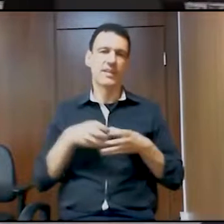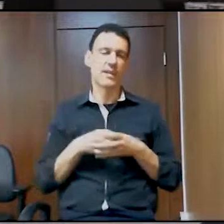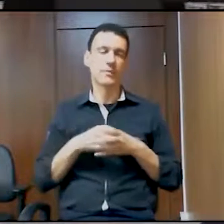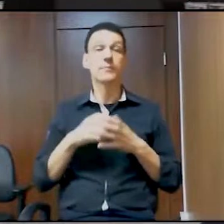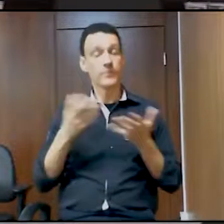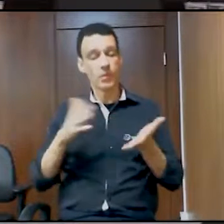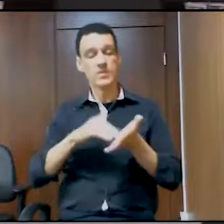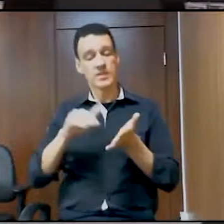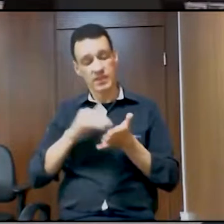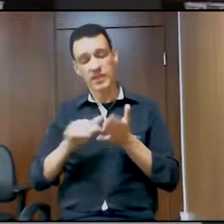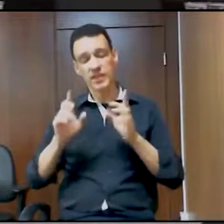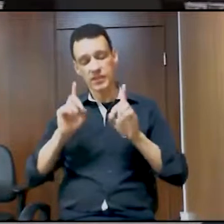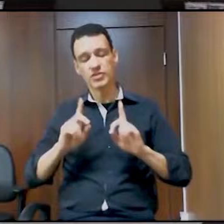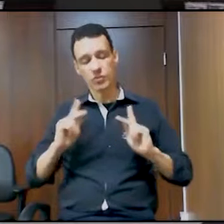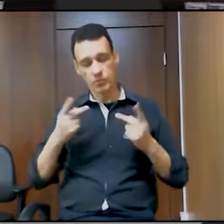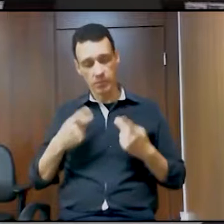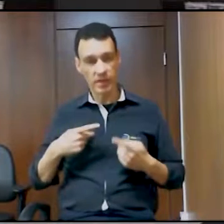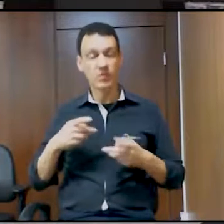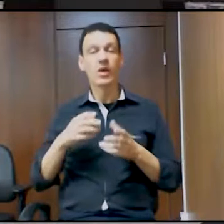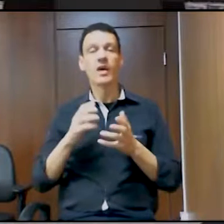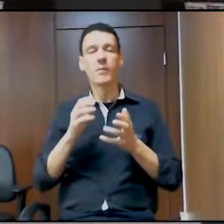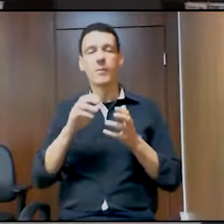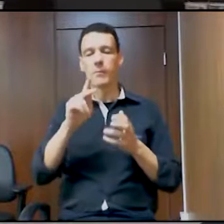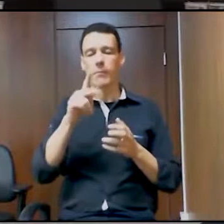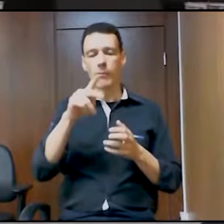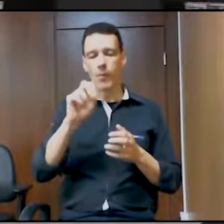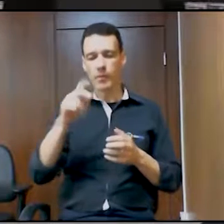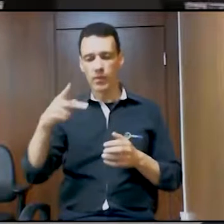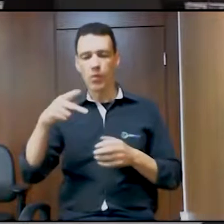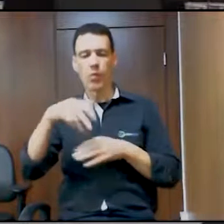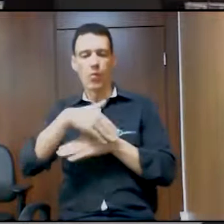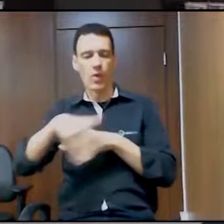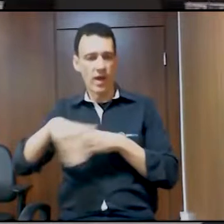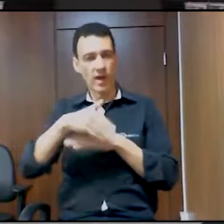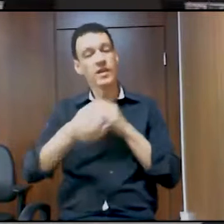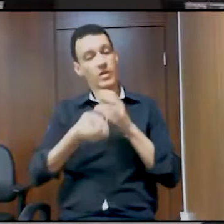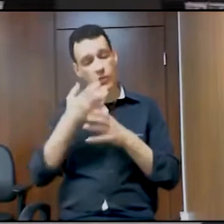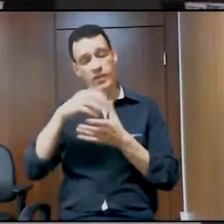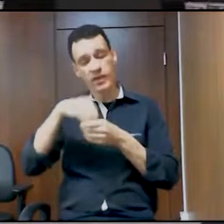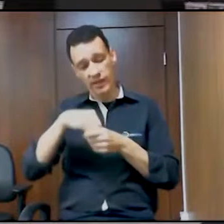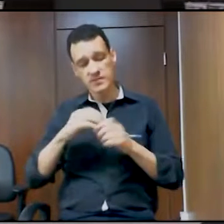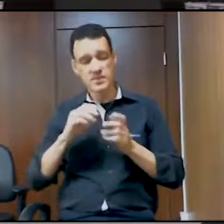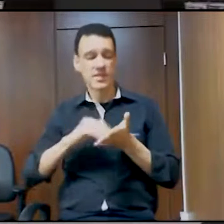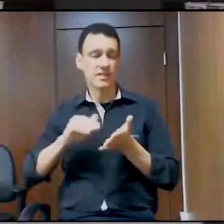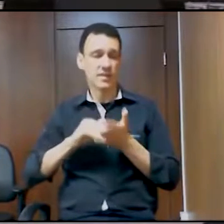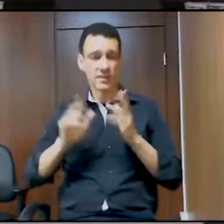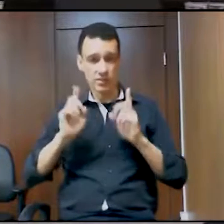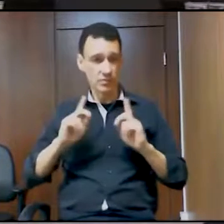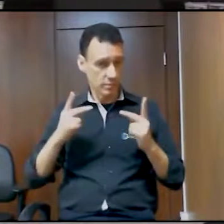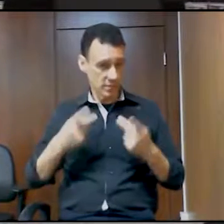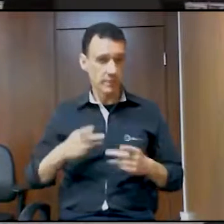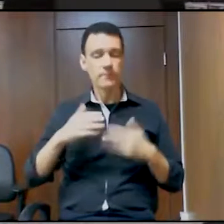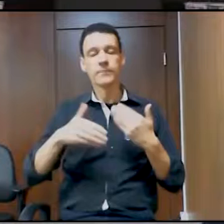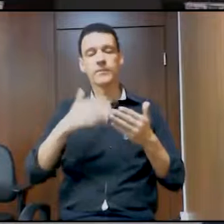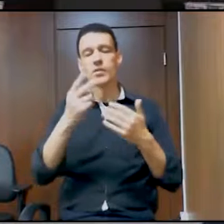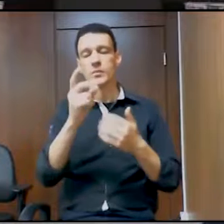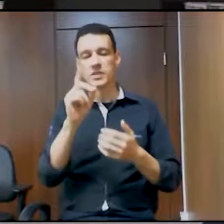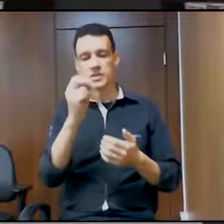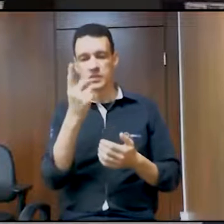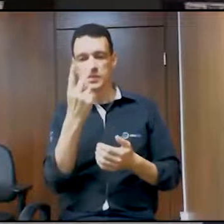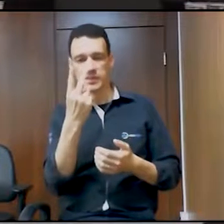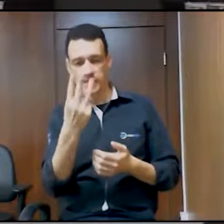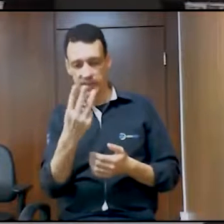Comitê Pop Rua é criado dentro da Secretaria de Direitos Humanos. Em 2013, o comitê cria um grupo de trabalho de